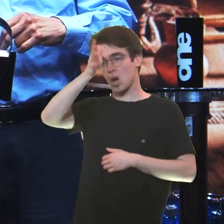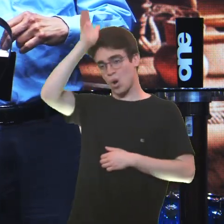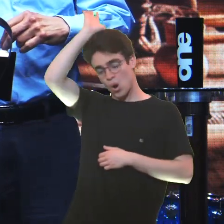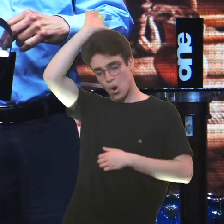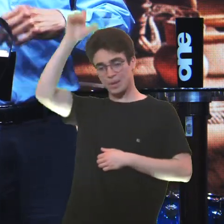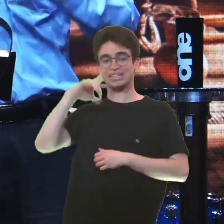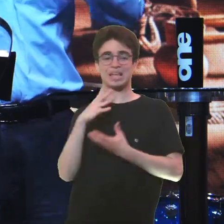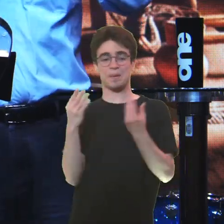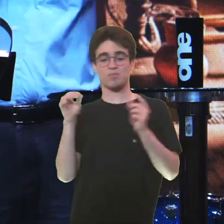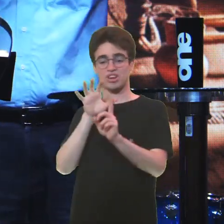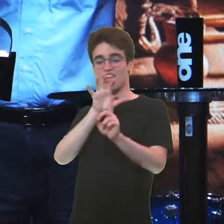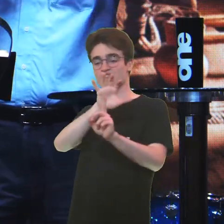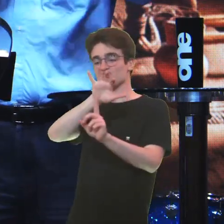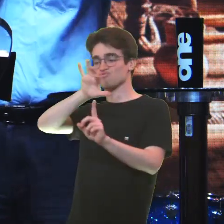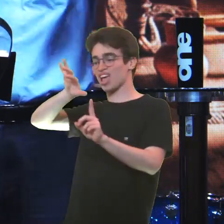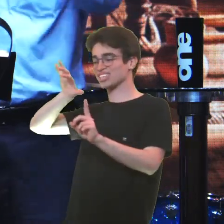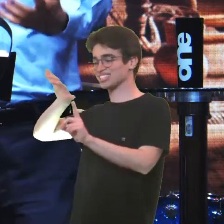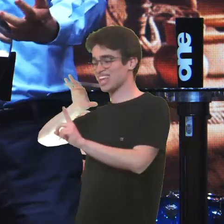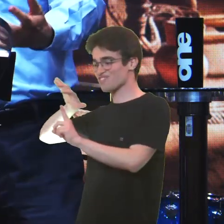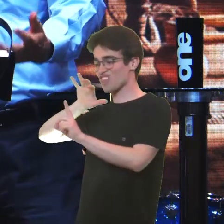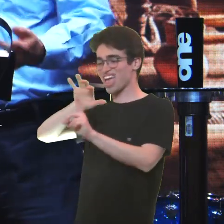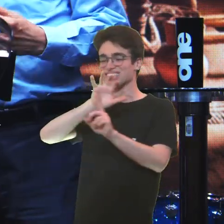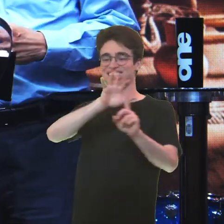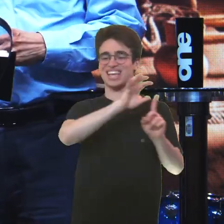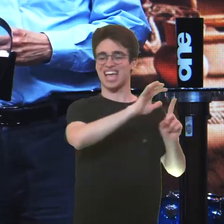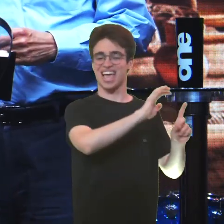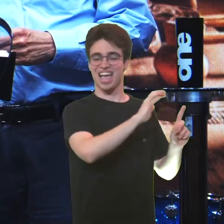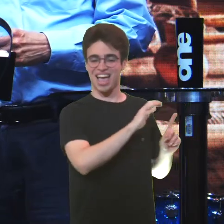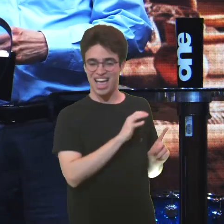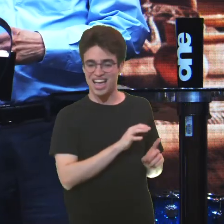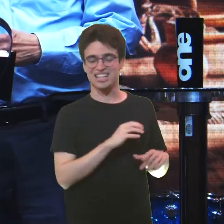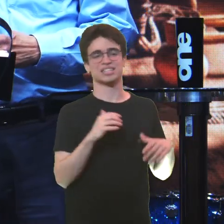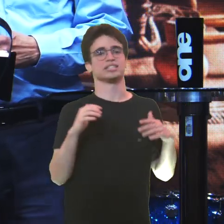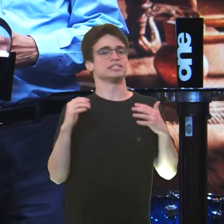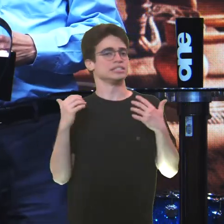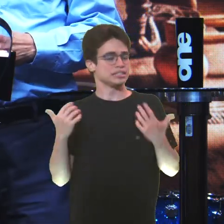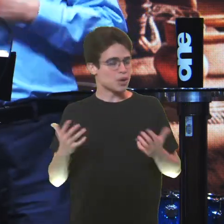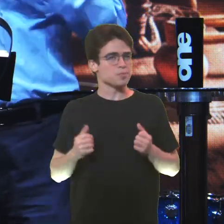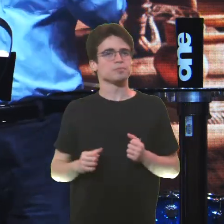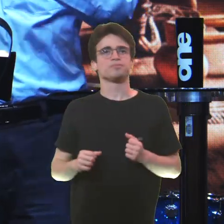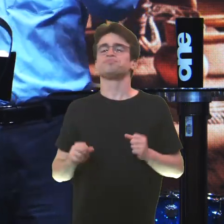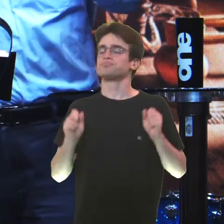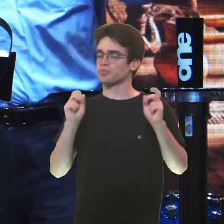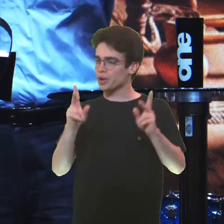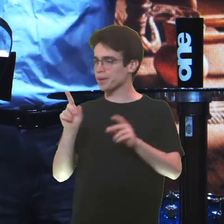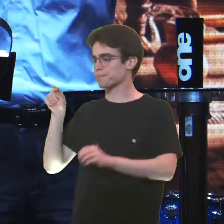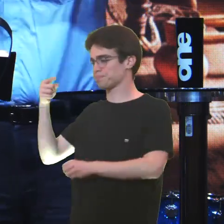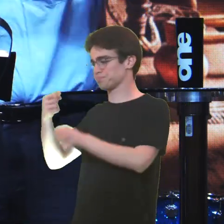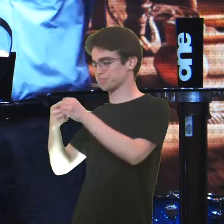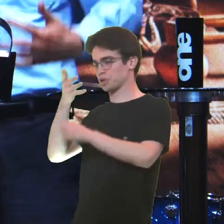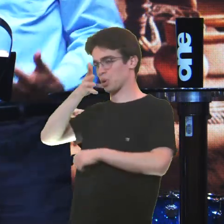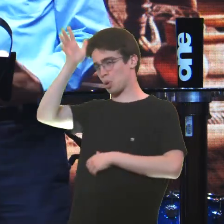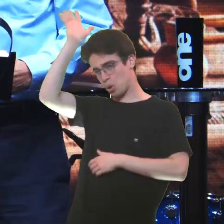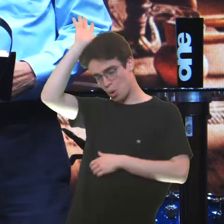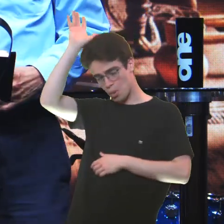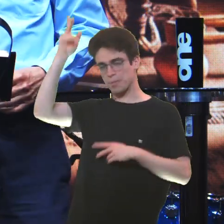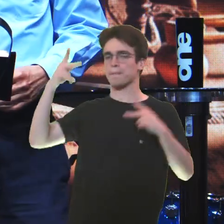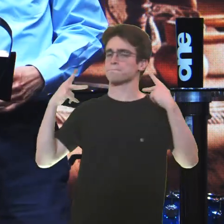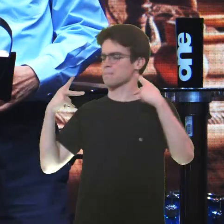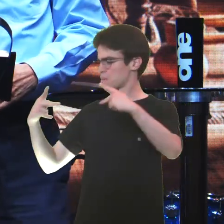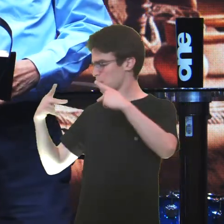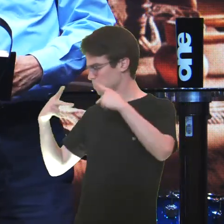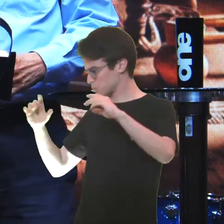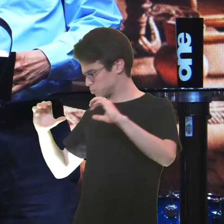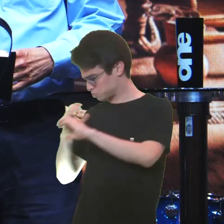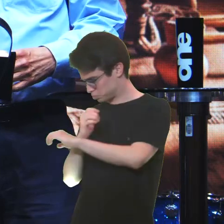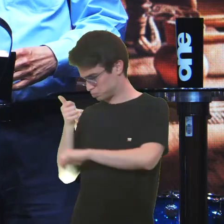o império. Pero luego de predicar en Roma, Mas então, depois de pregar em Roma, Pablo les decía, quiero que me ayuden Paulo lhes